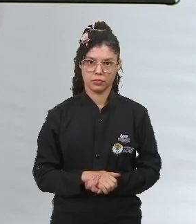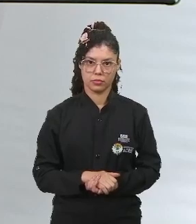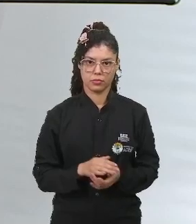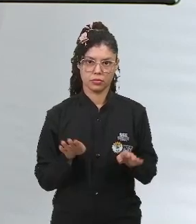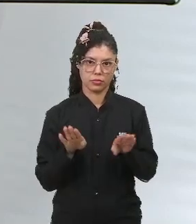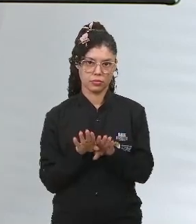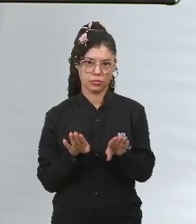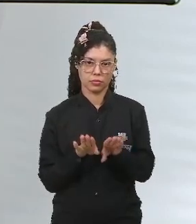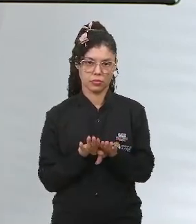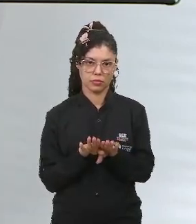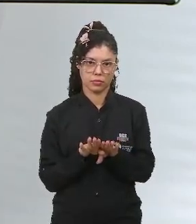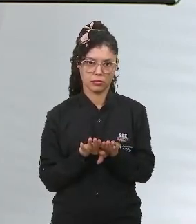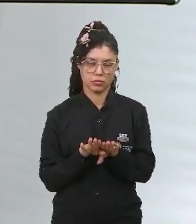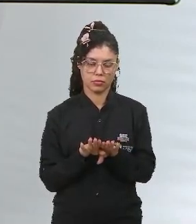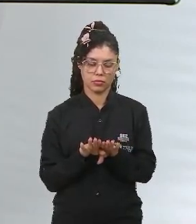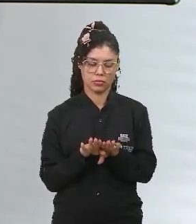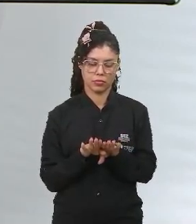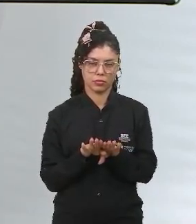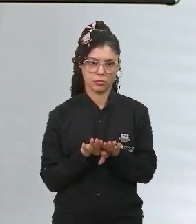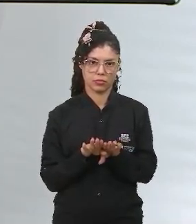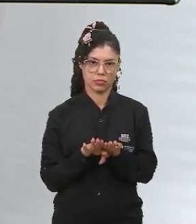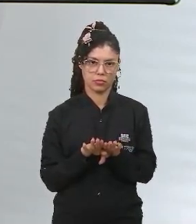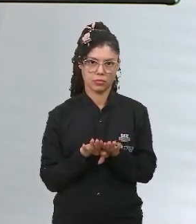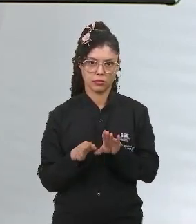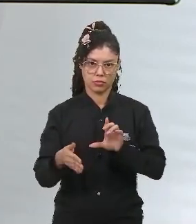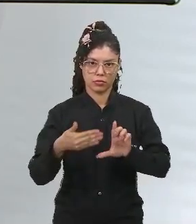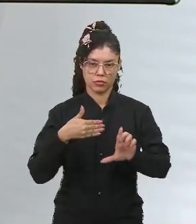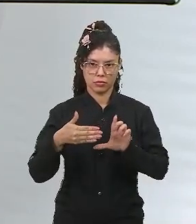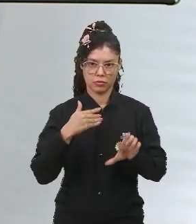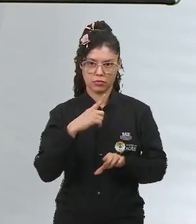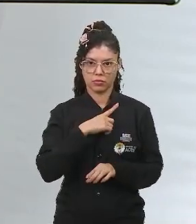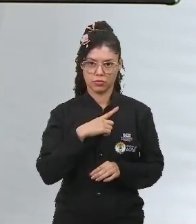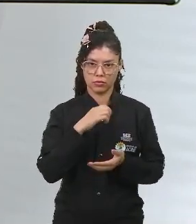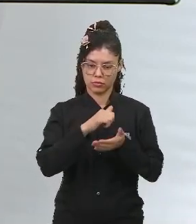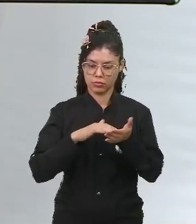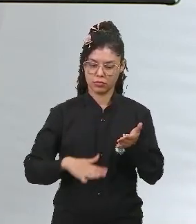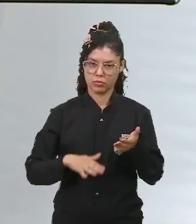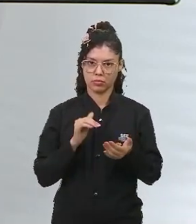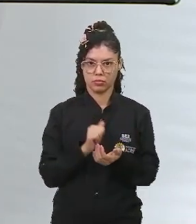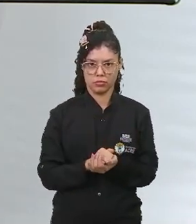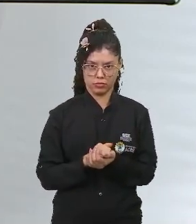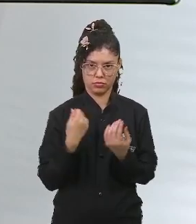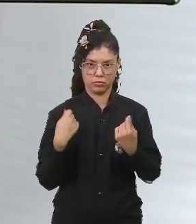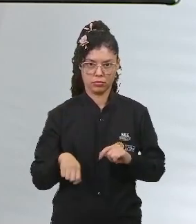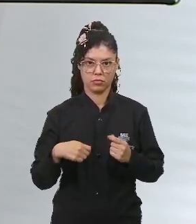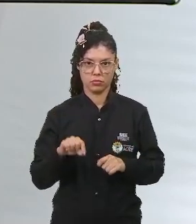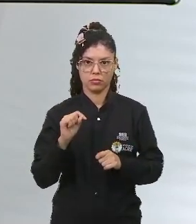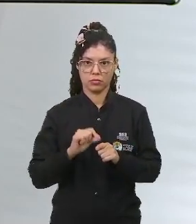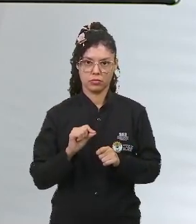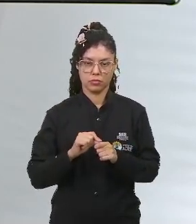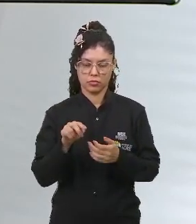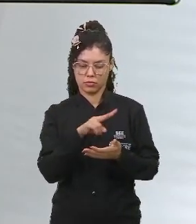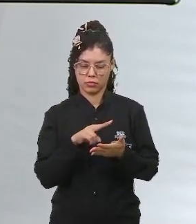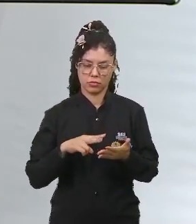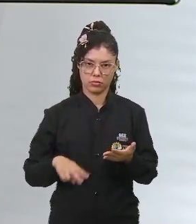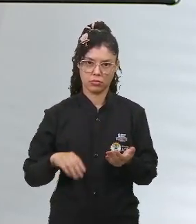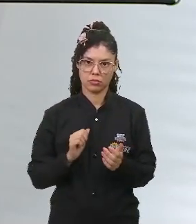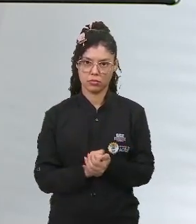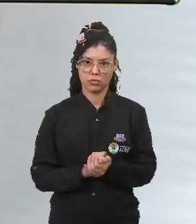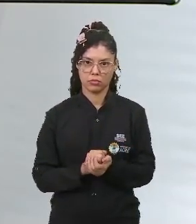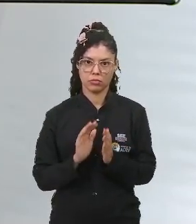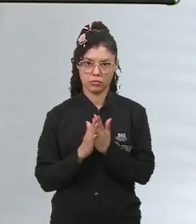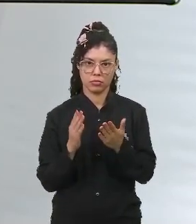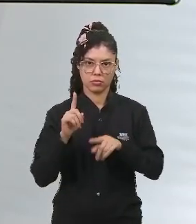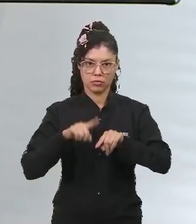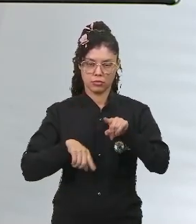tem muitas... na plataforma a gente vai ter uma atividade que vocês vão precisar fazer a leitura